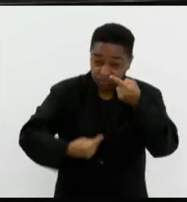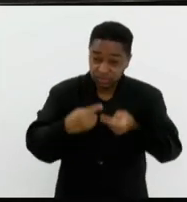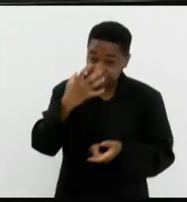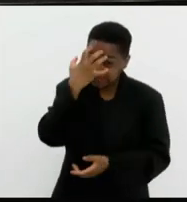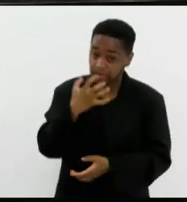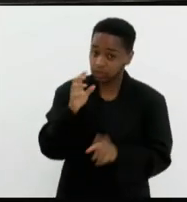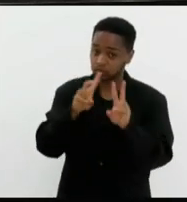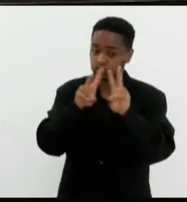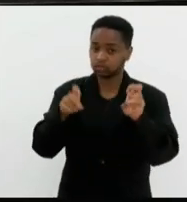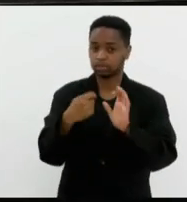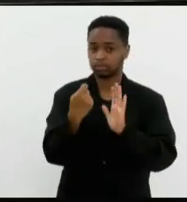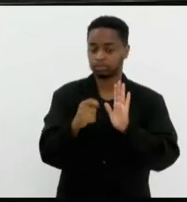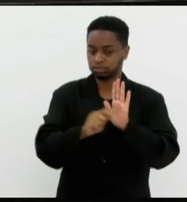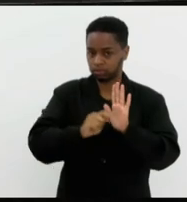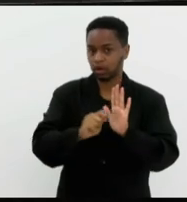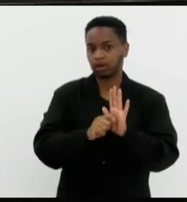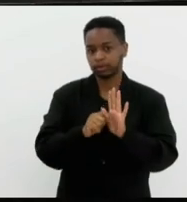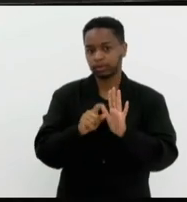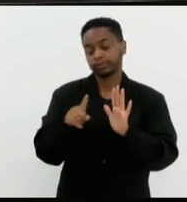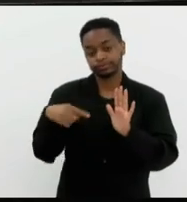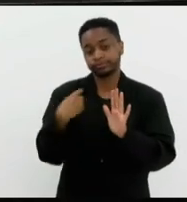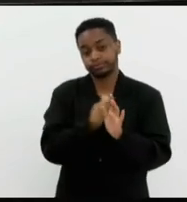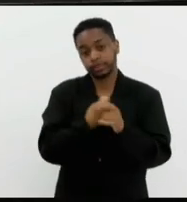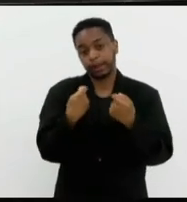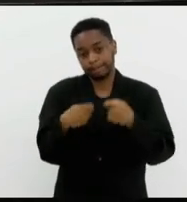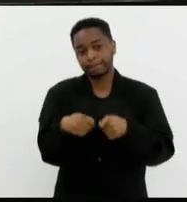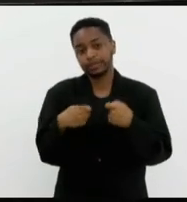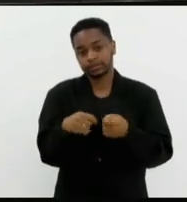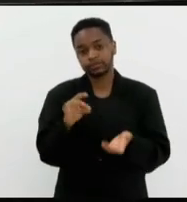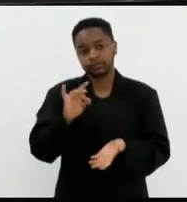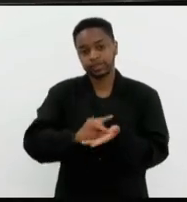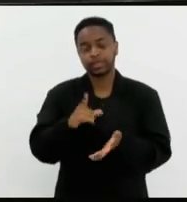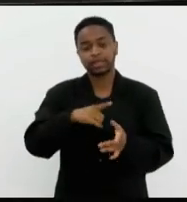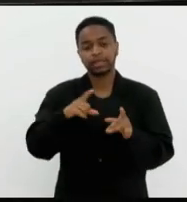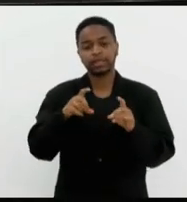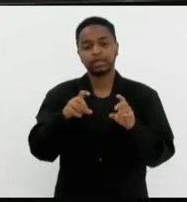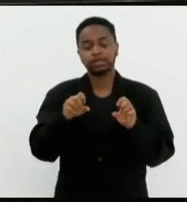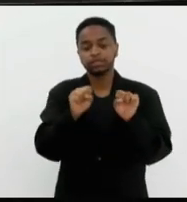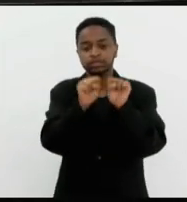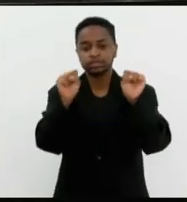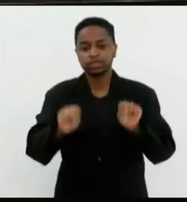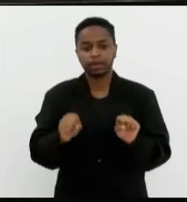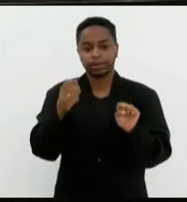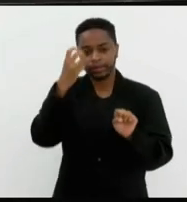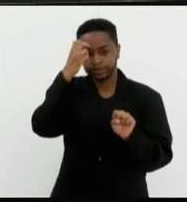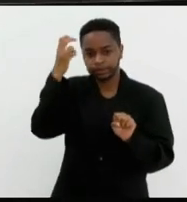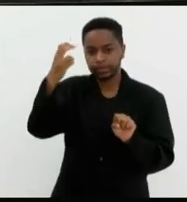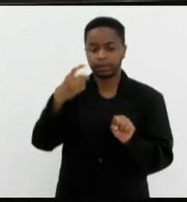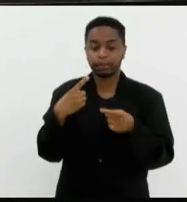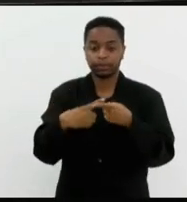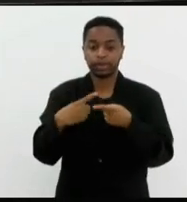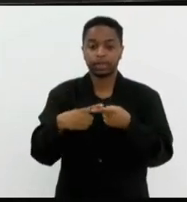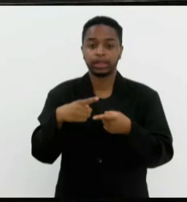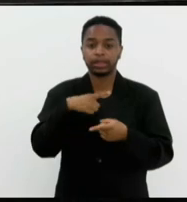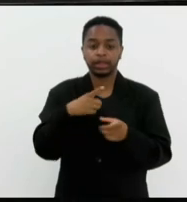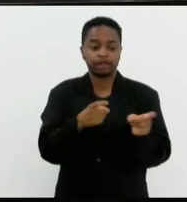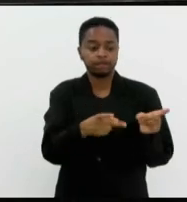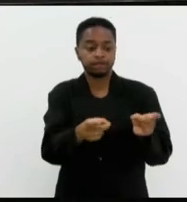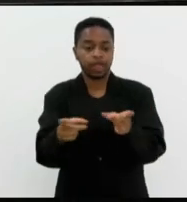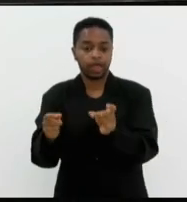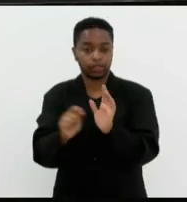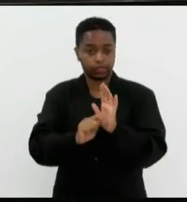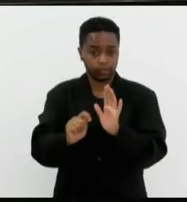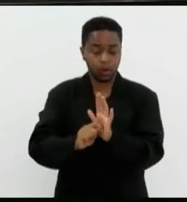drogas, nós teríamos que investir em sistema de inteligência, né, do narcotráfico, nós investiríamos no sistema